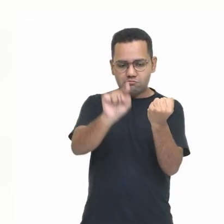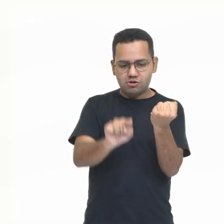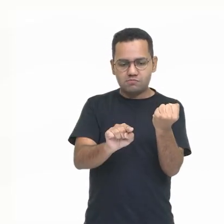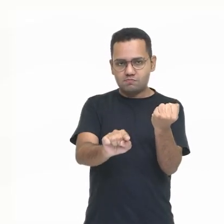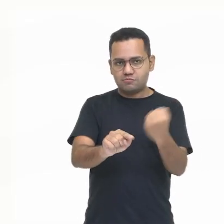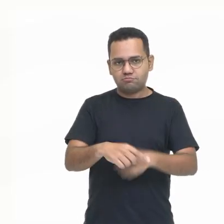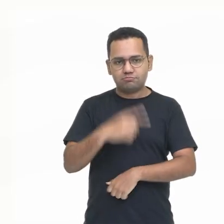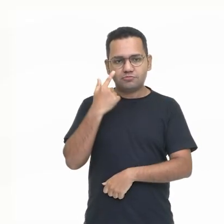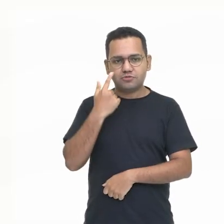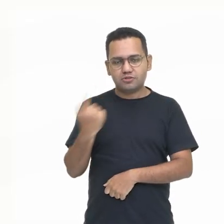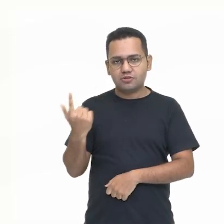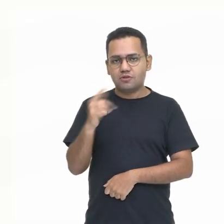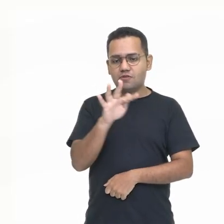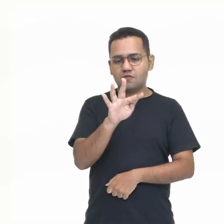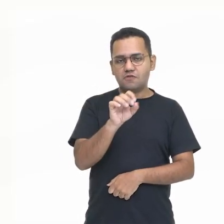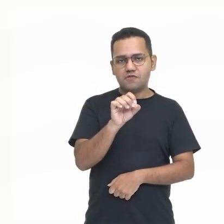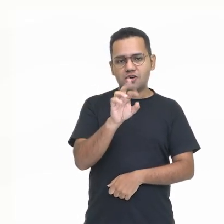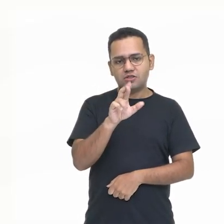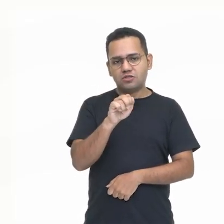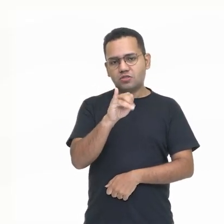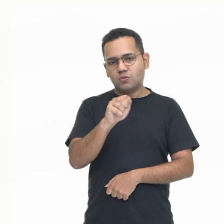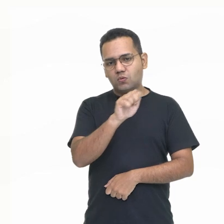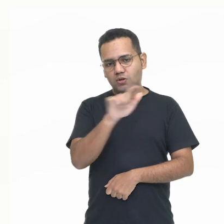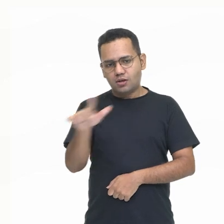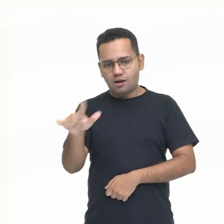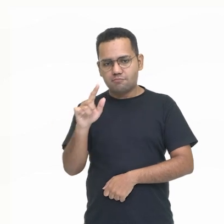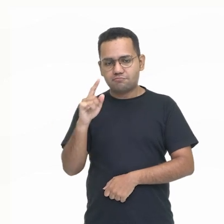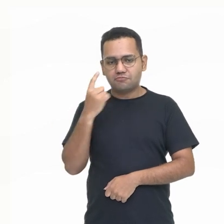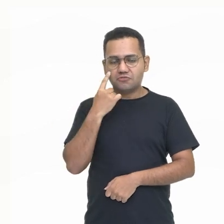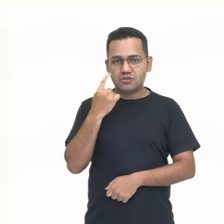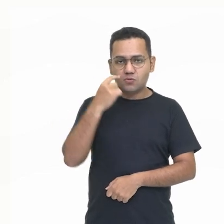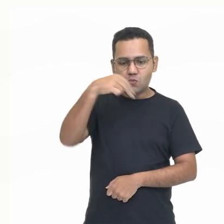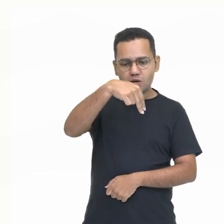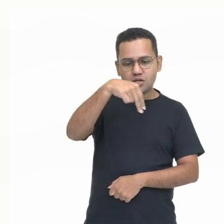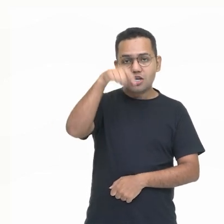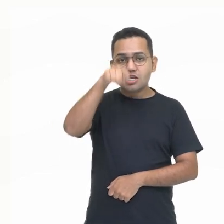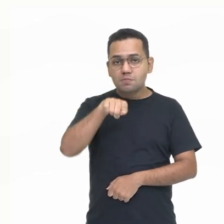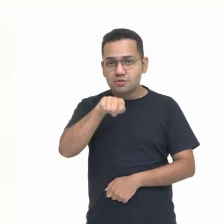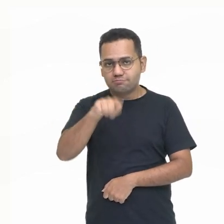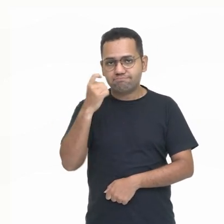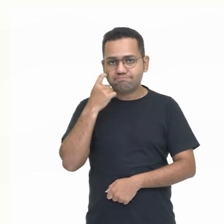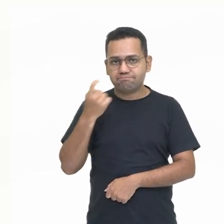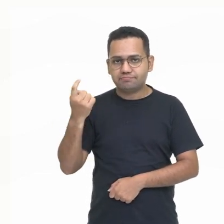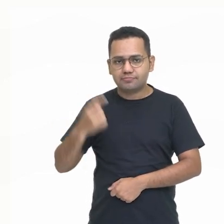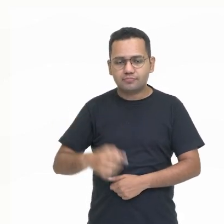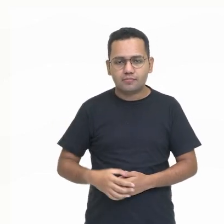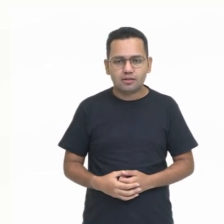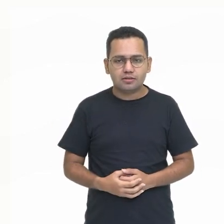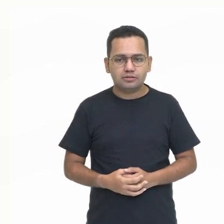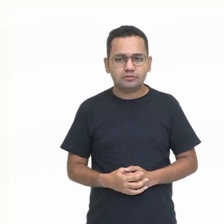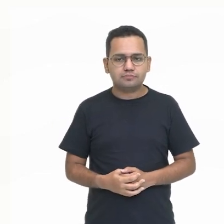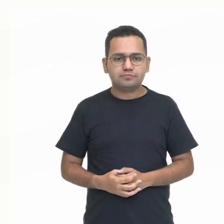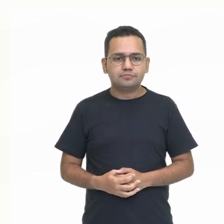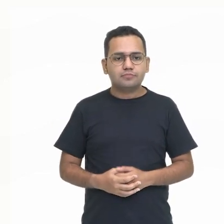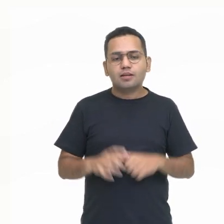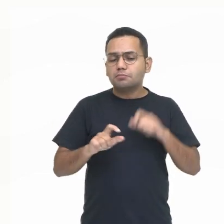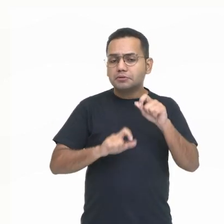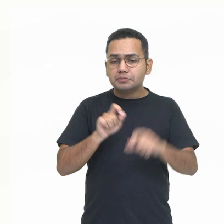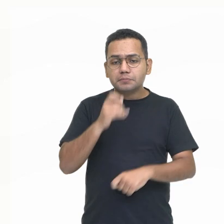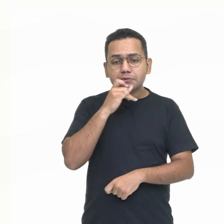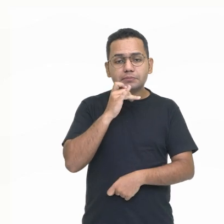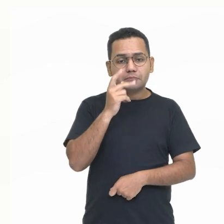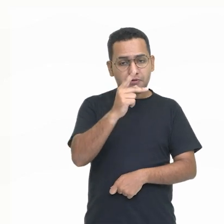o fatorial, né? O valor obtido com Pn é também chamado fatorial de um número natural n, indicado por